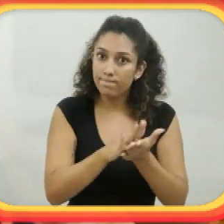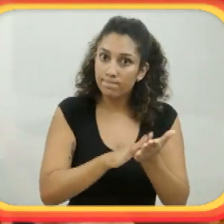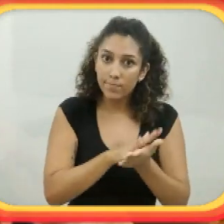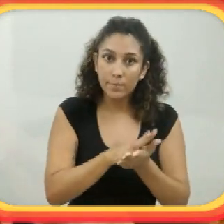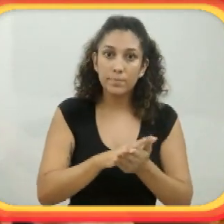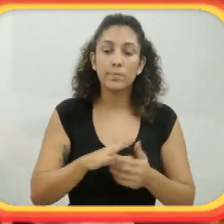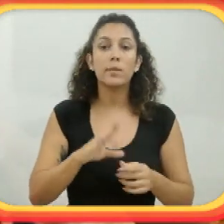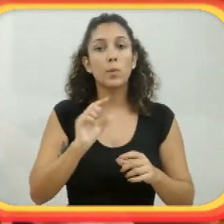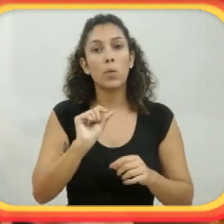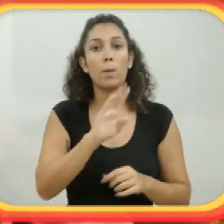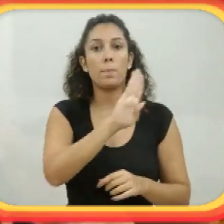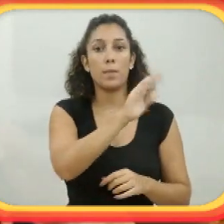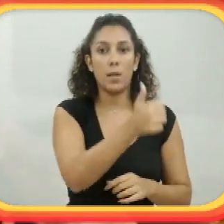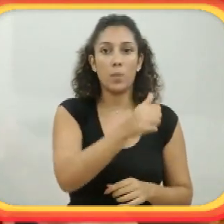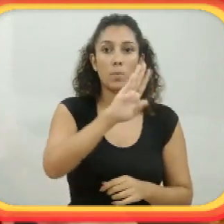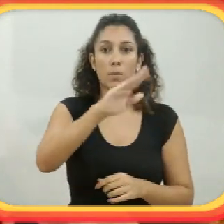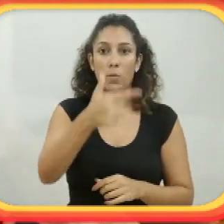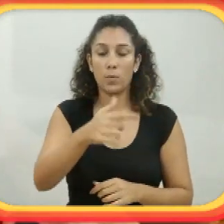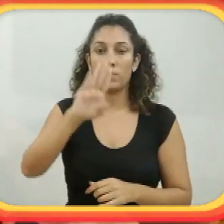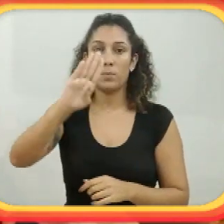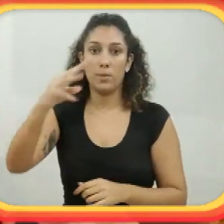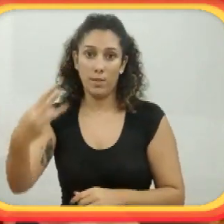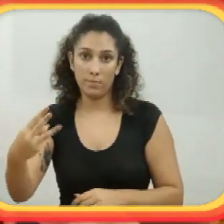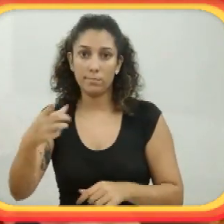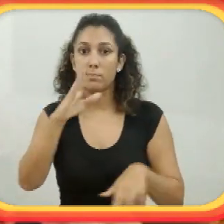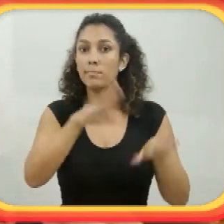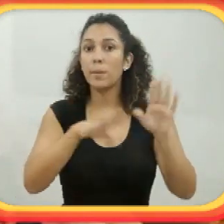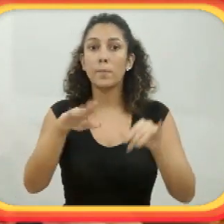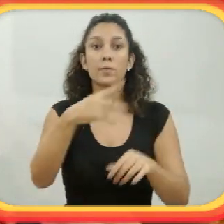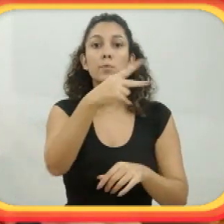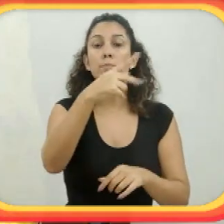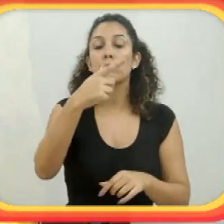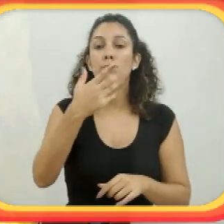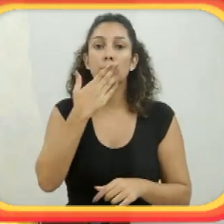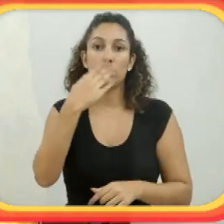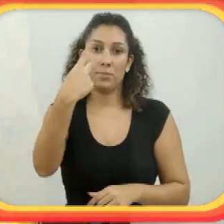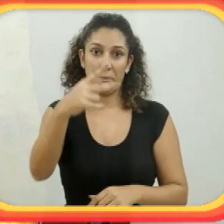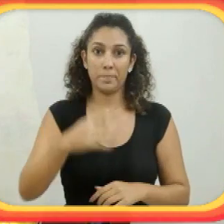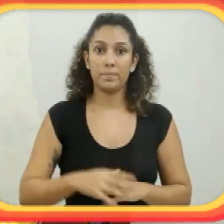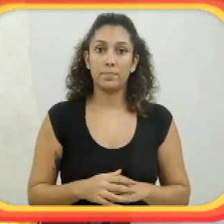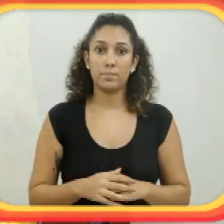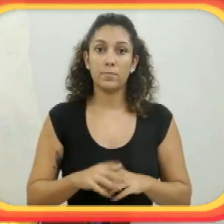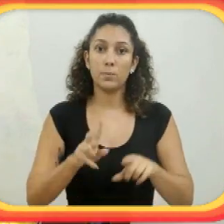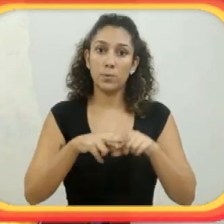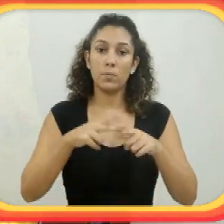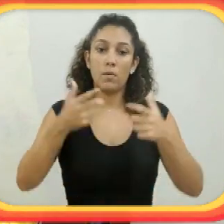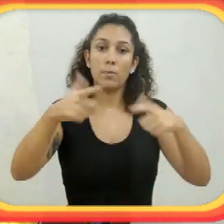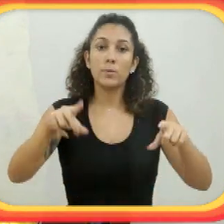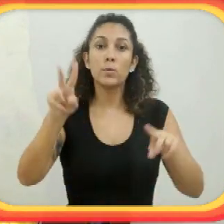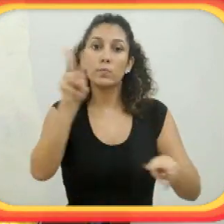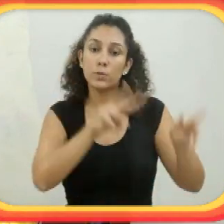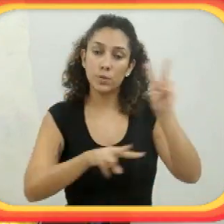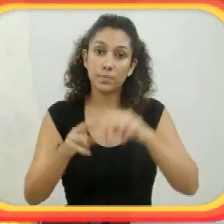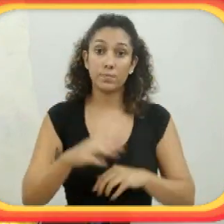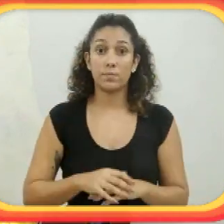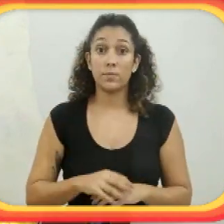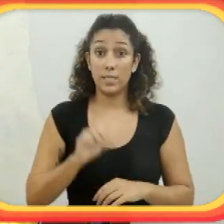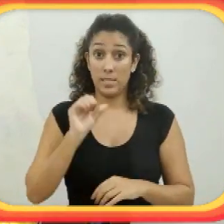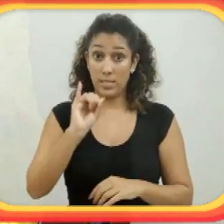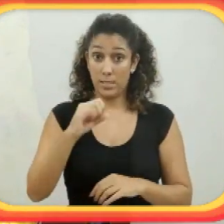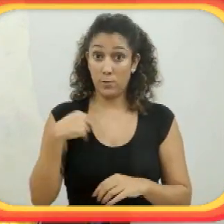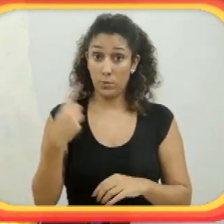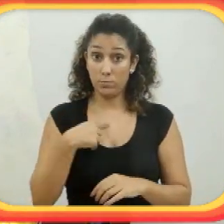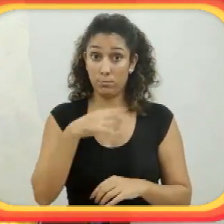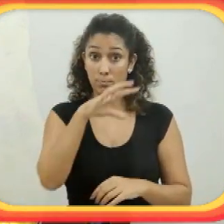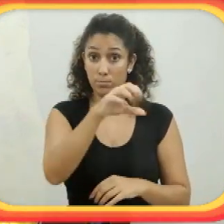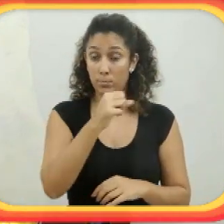subnormais, né, elas são divididas em duas outras classes, aquele que tem um pouco mais de visão e aquele que tem um pouco mais ainda